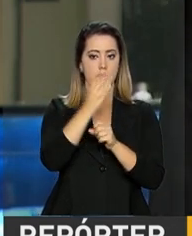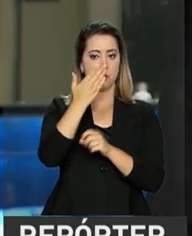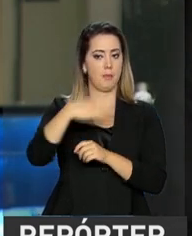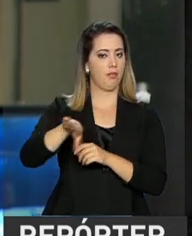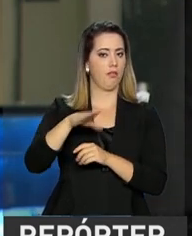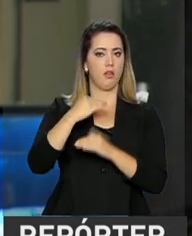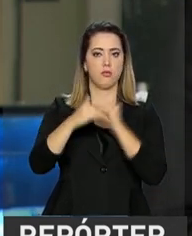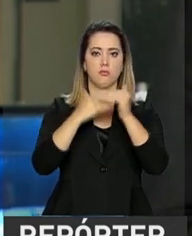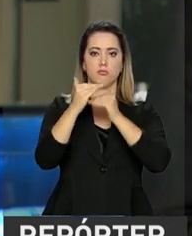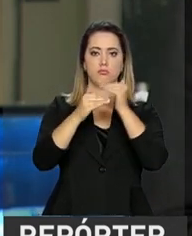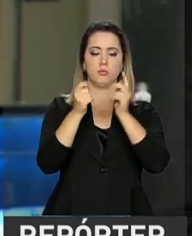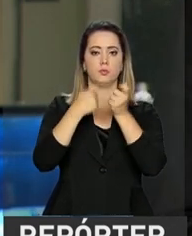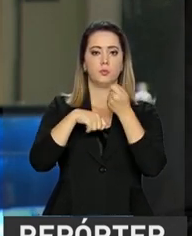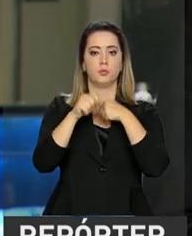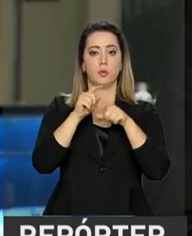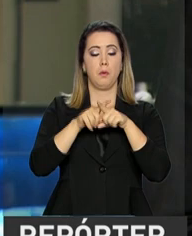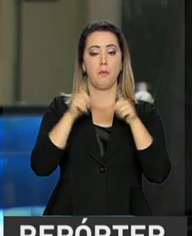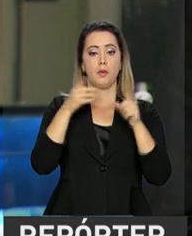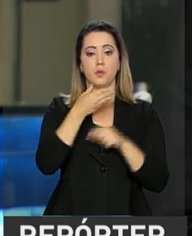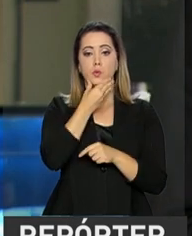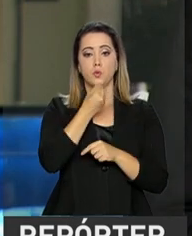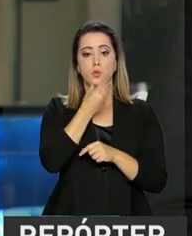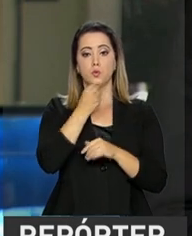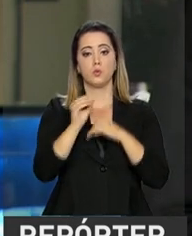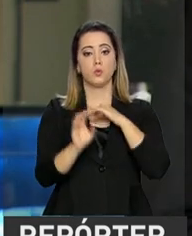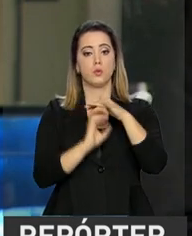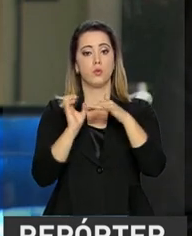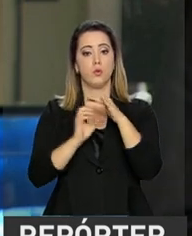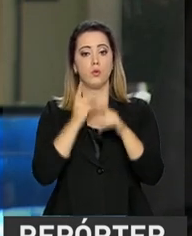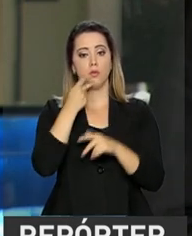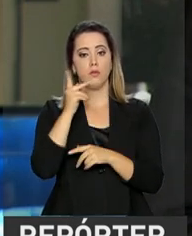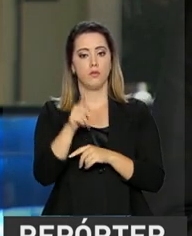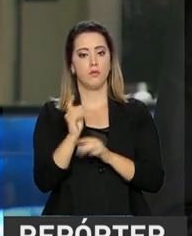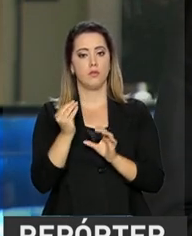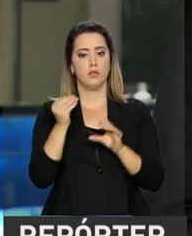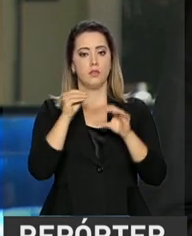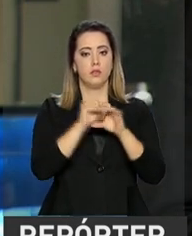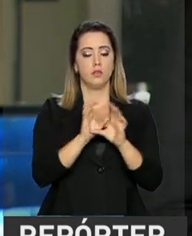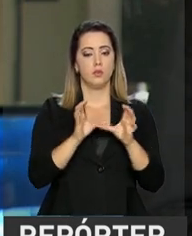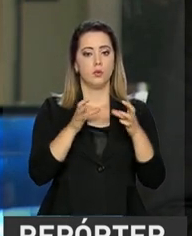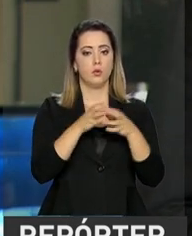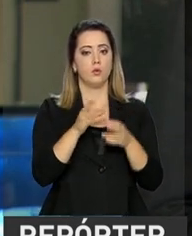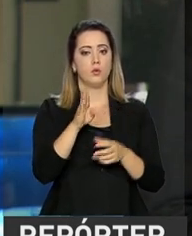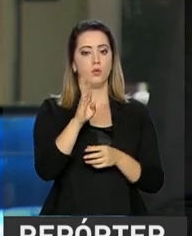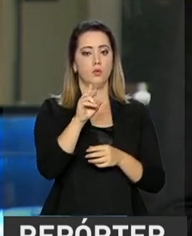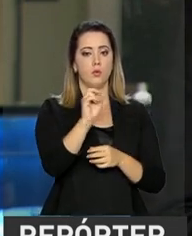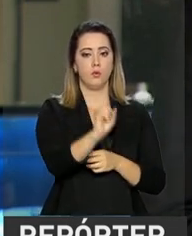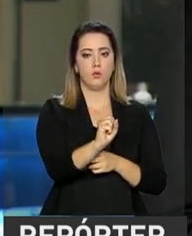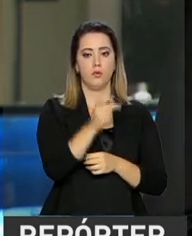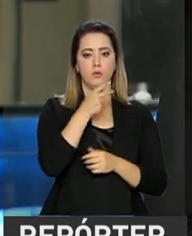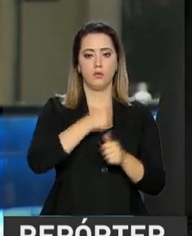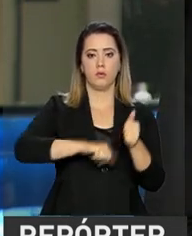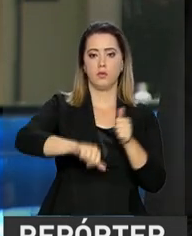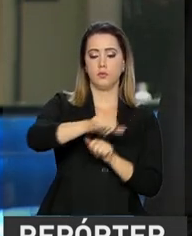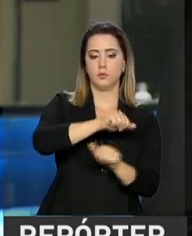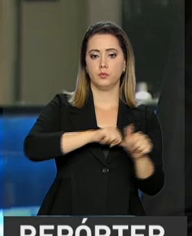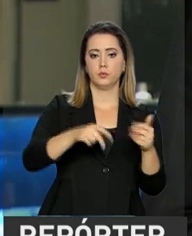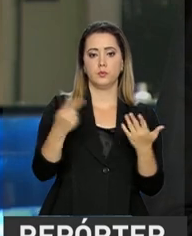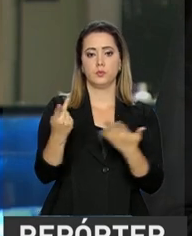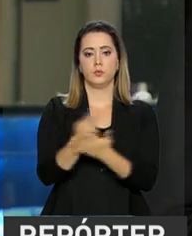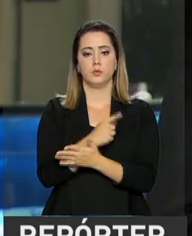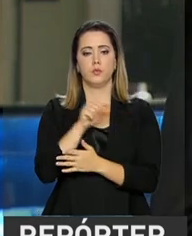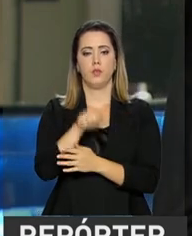mundial mas os homens de negócios afirma dentro do bloco por mais que as trocas também tenham sido intensificados